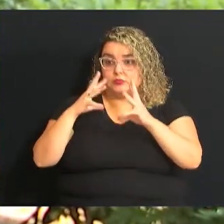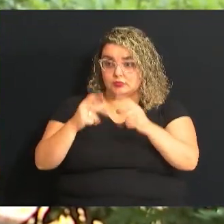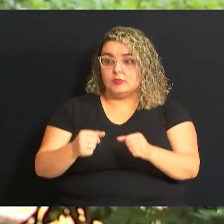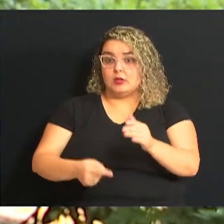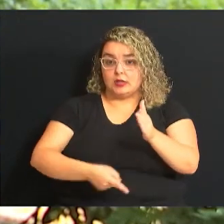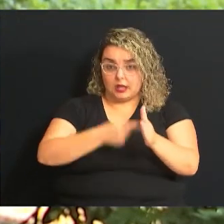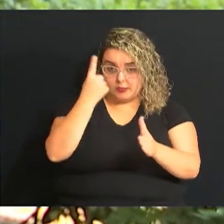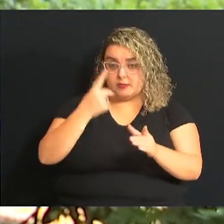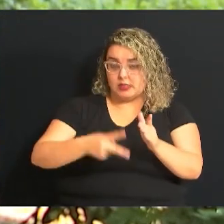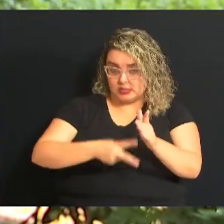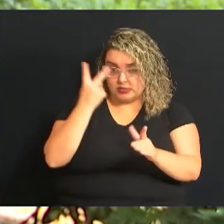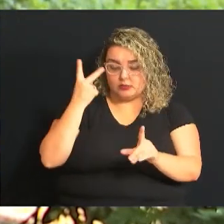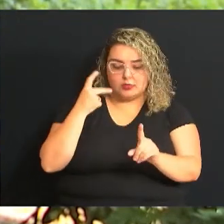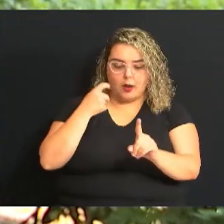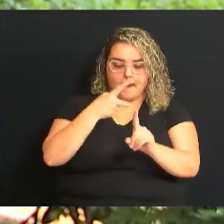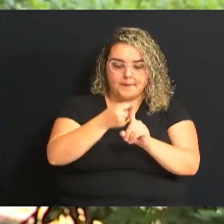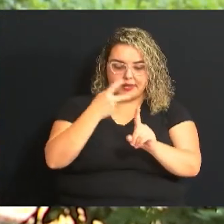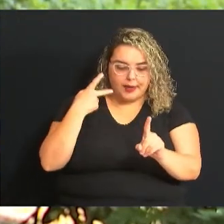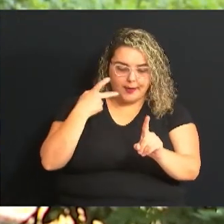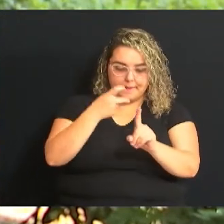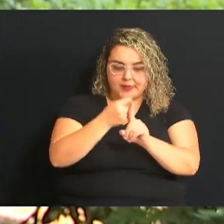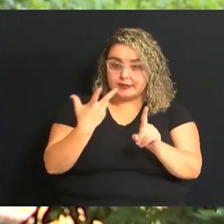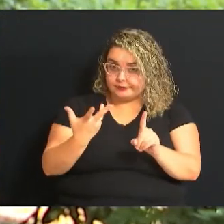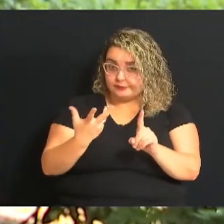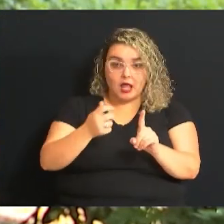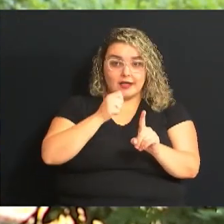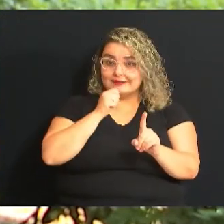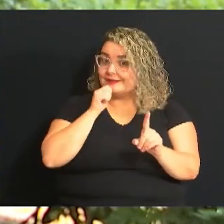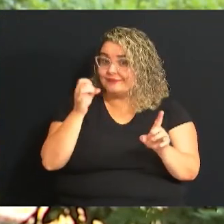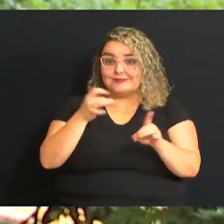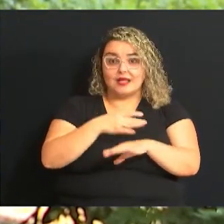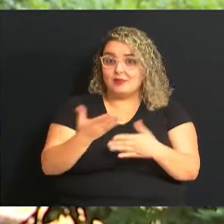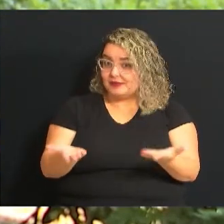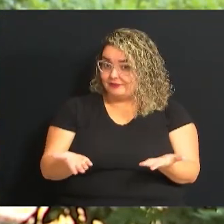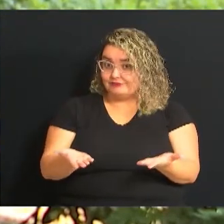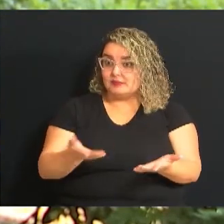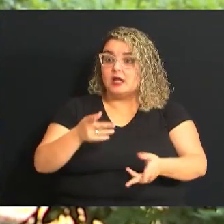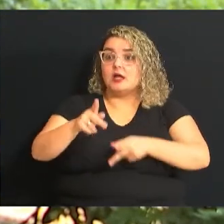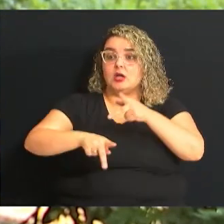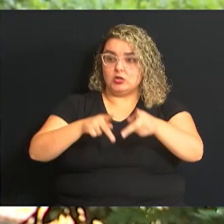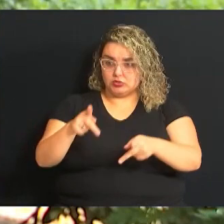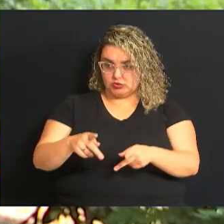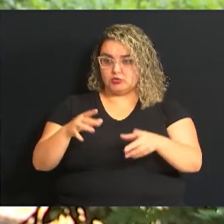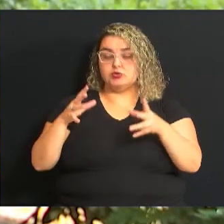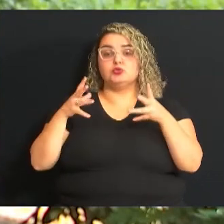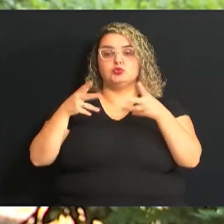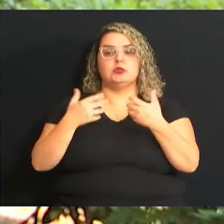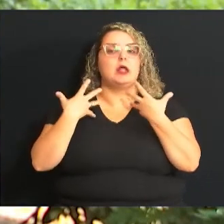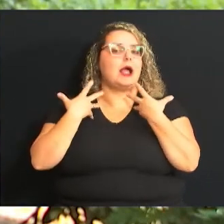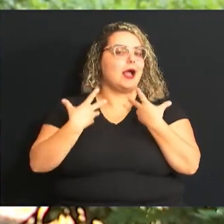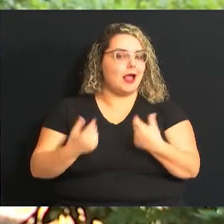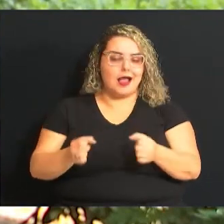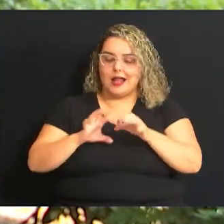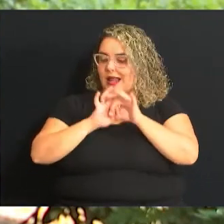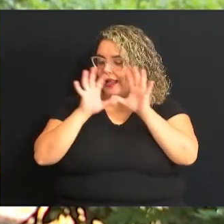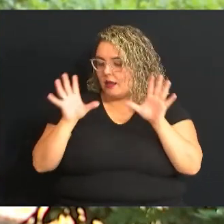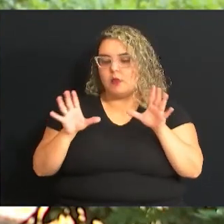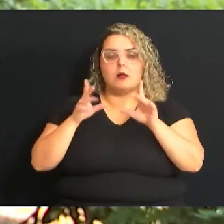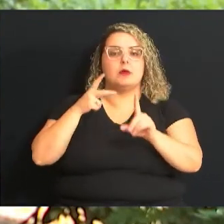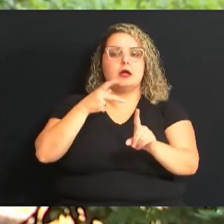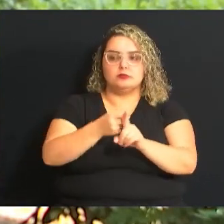segunda dose. Mas além disso, essa população que está toda apta para tomar as 2